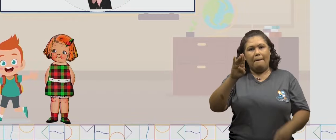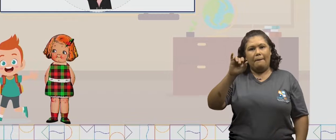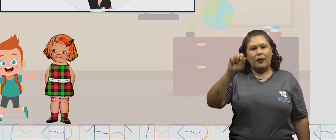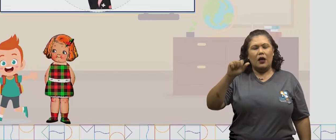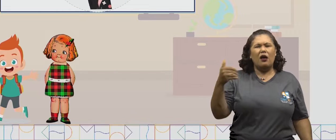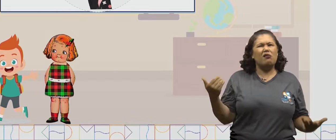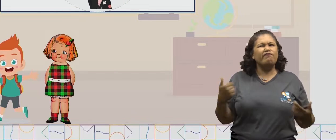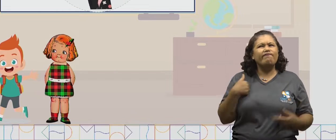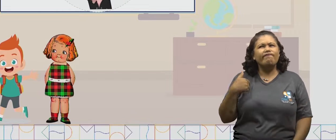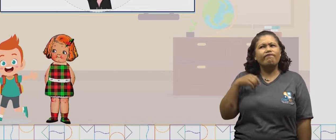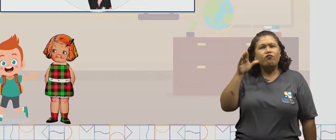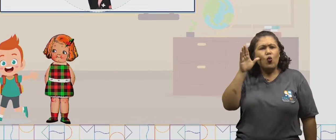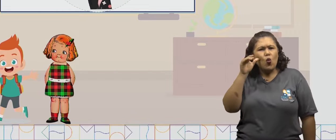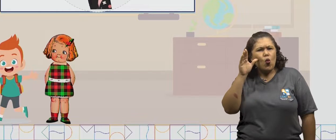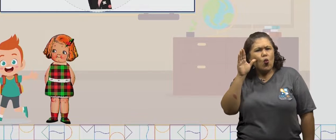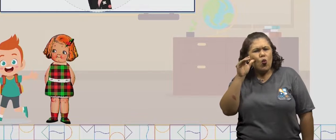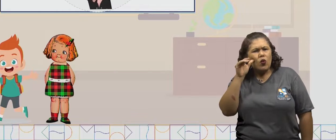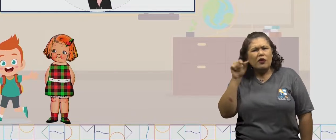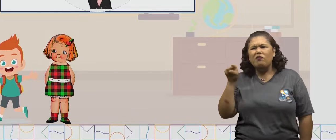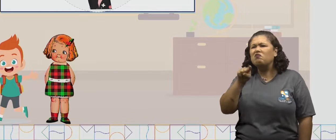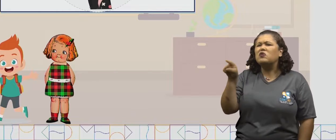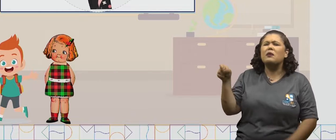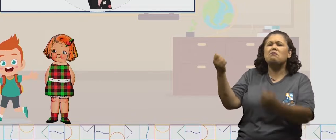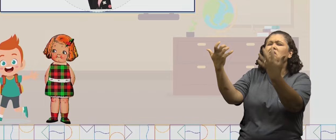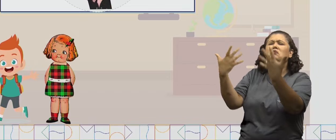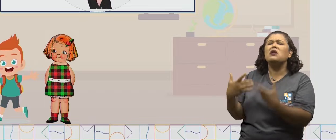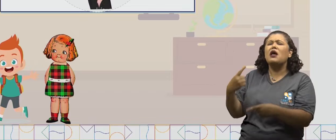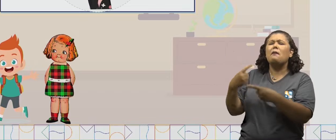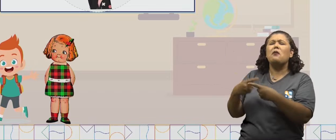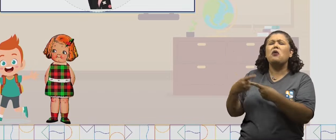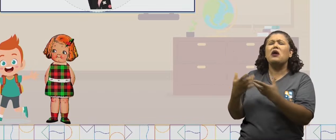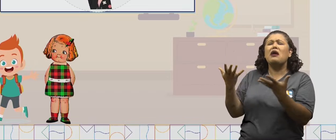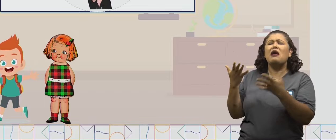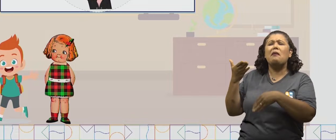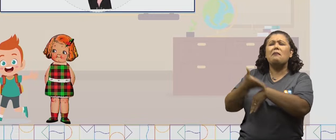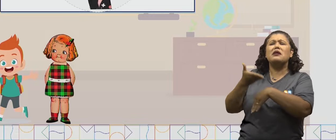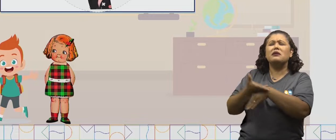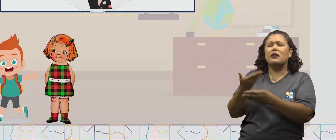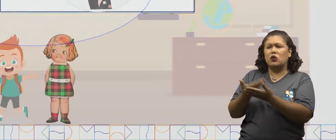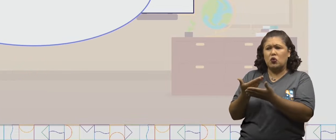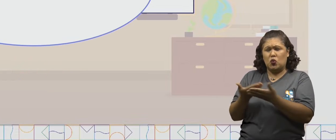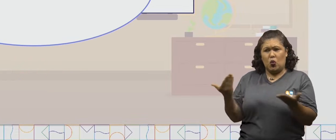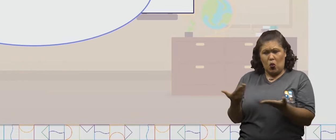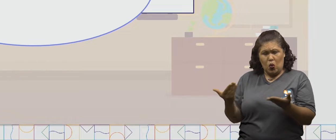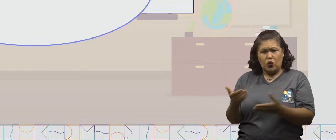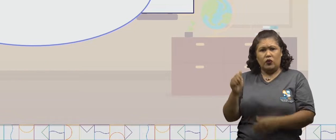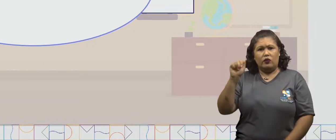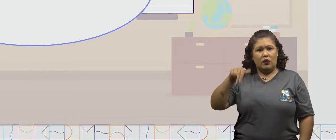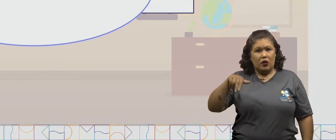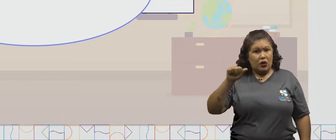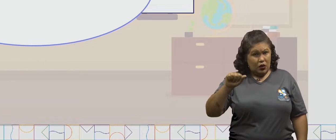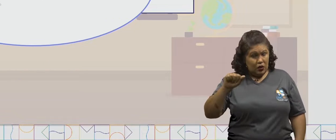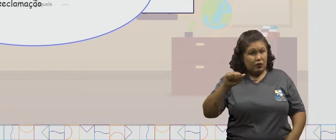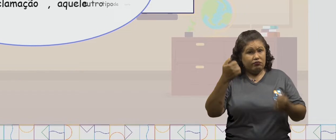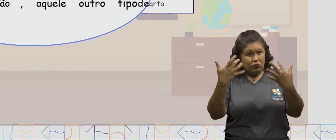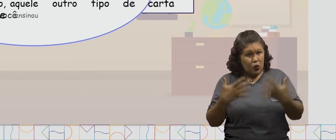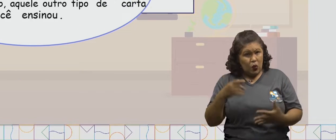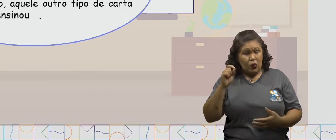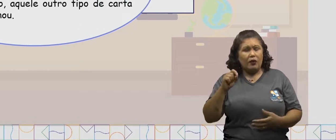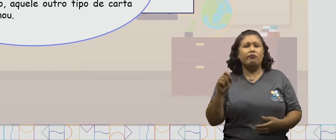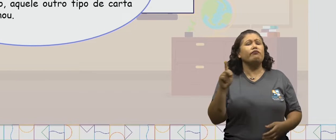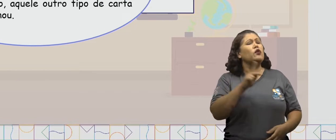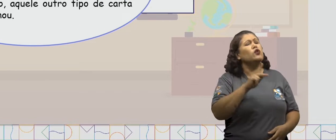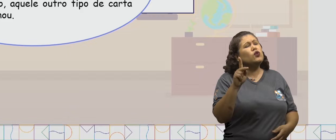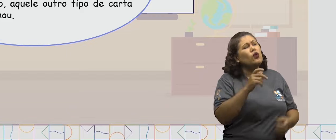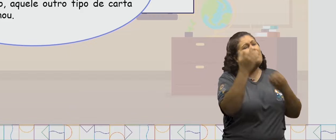queridos, estou curiosa. Contem-me o porquê do pedido para participar desta aula. A Ana Luísa disse o